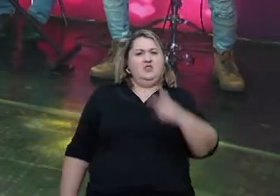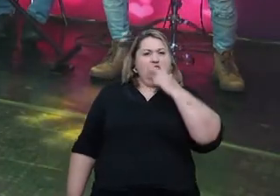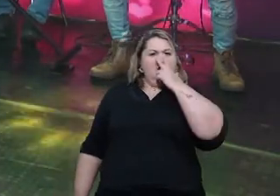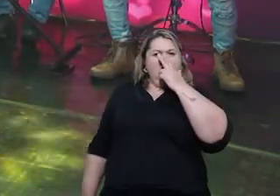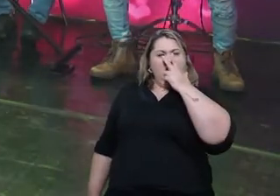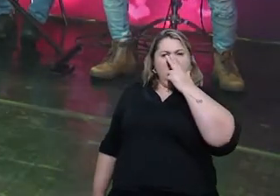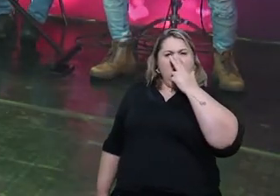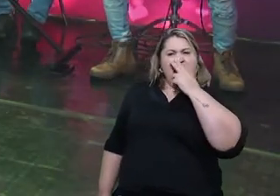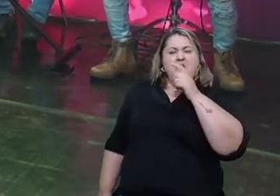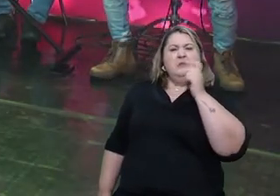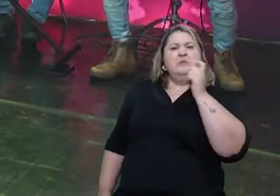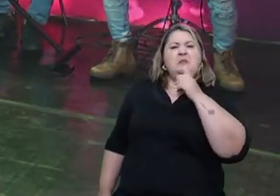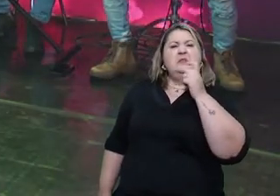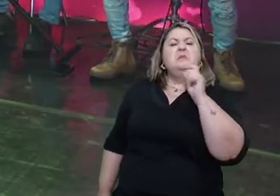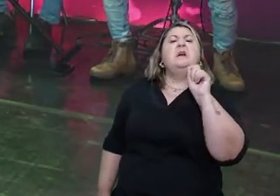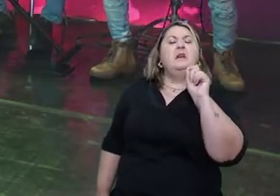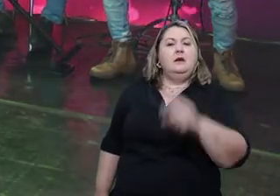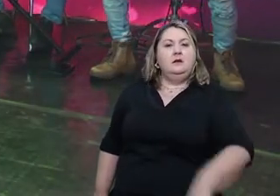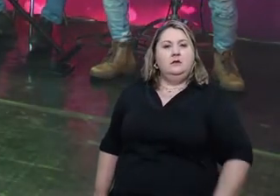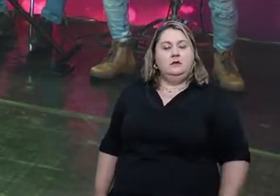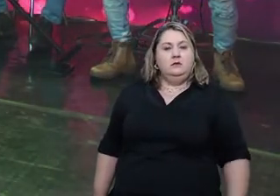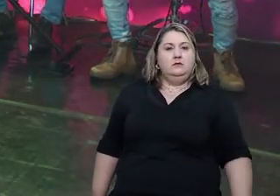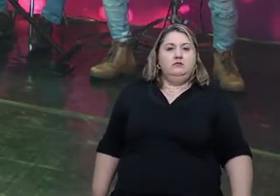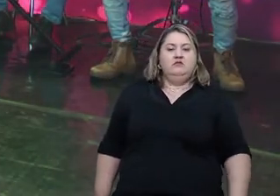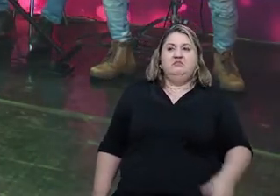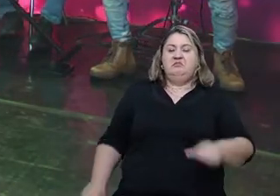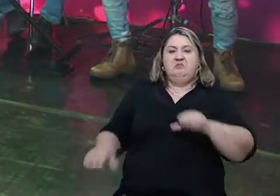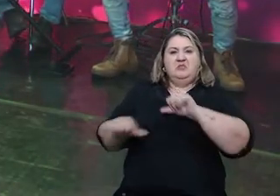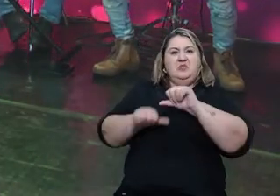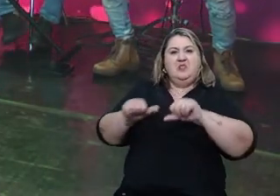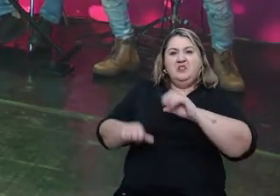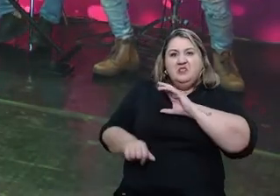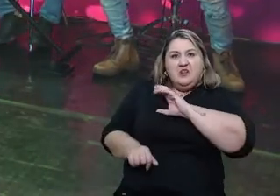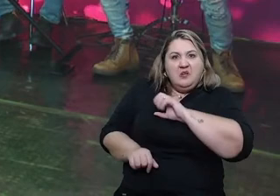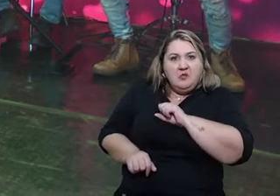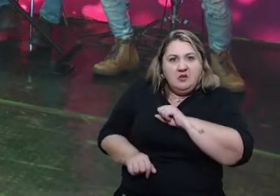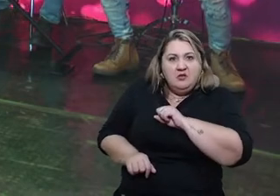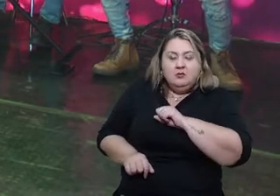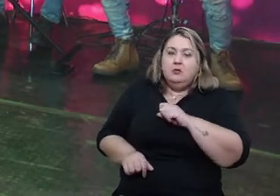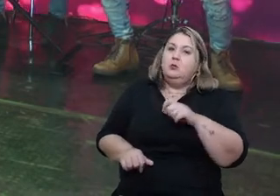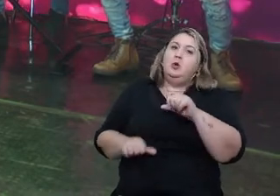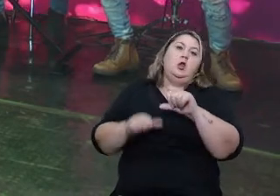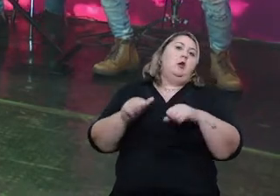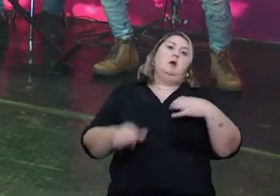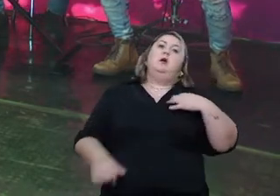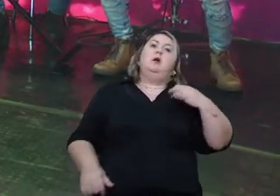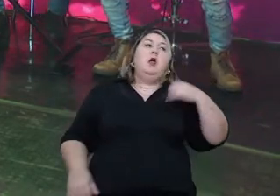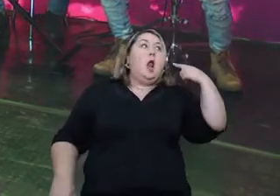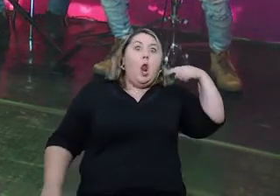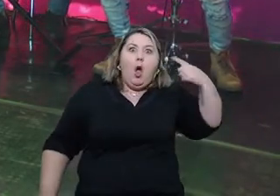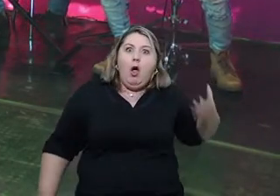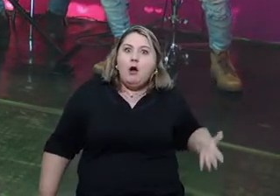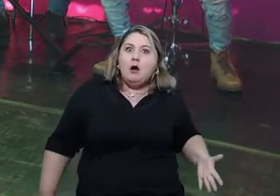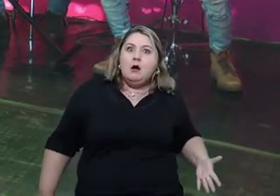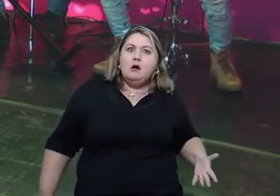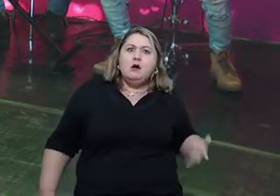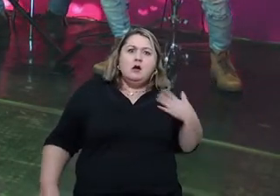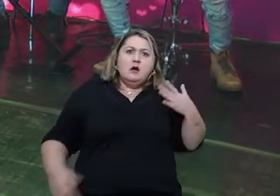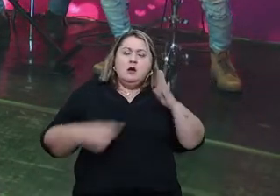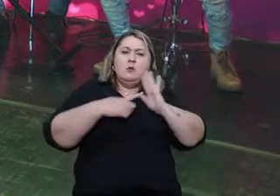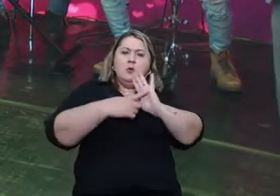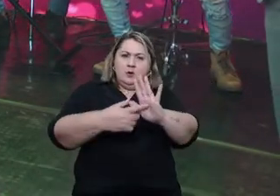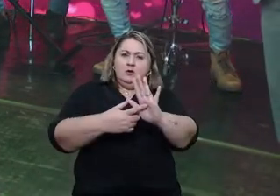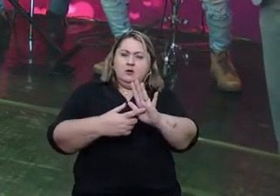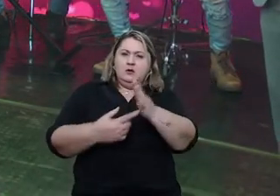Achando que tá enganando quem? Trocar de amor não é trocar de roupa. Louca, quer mostrar